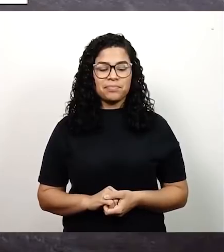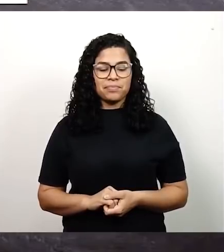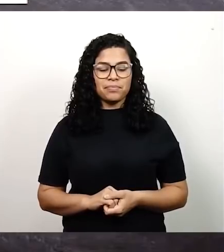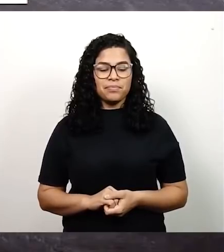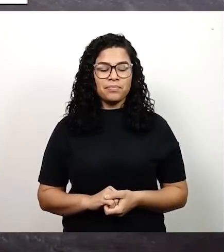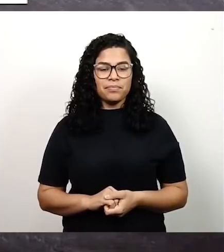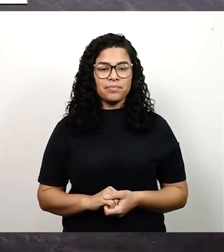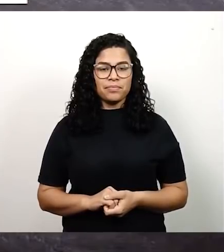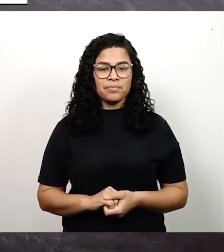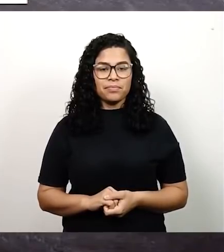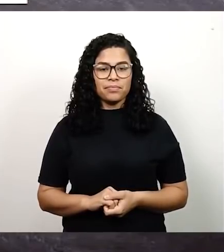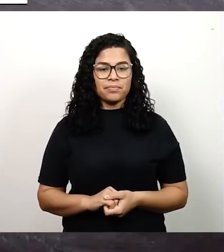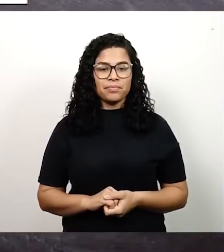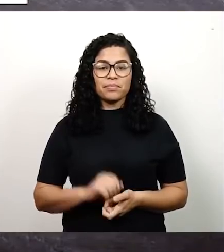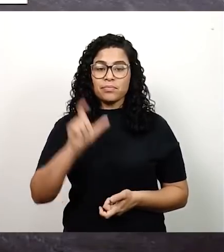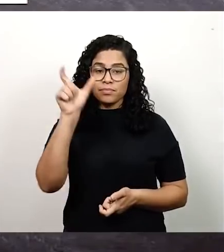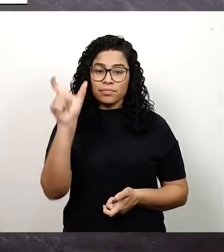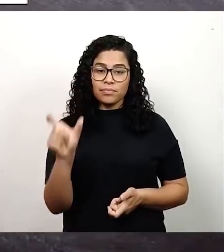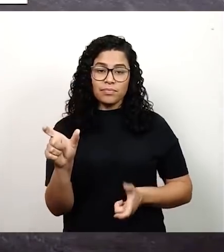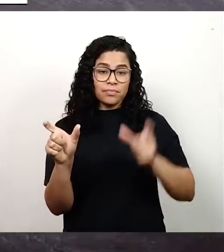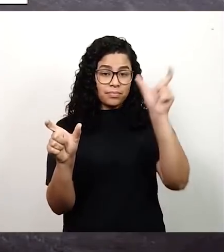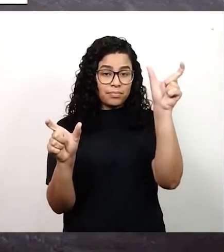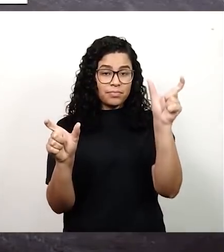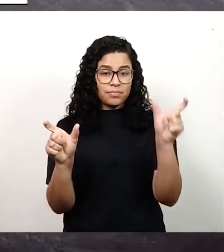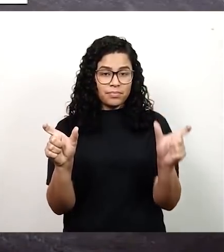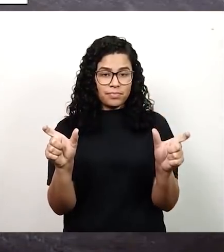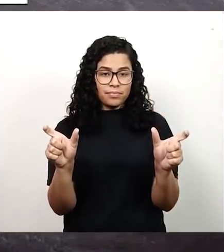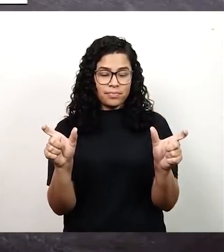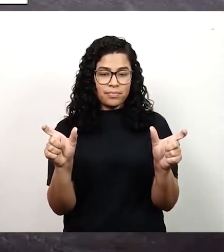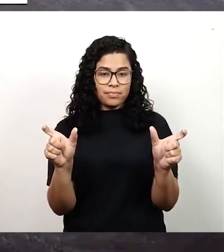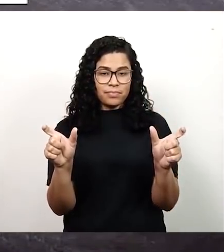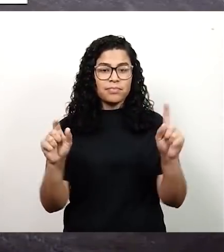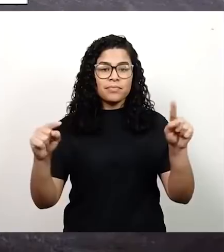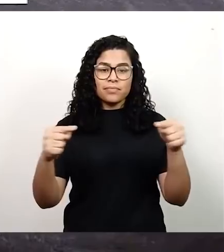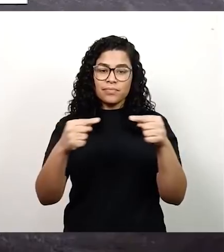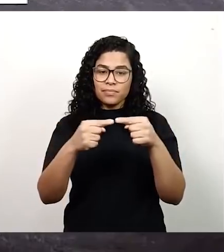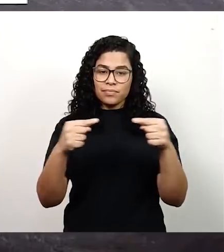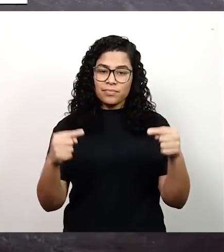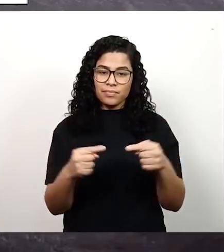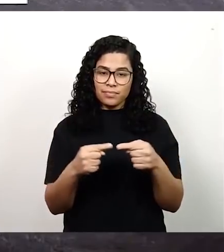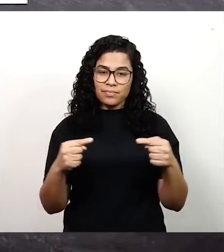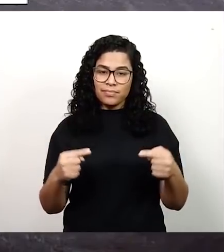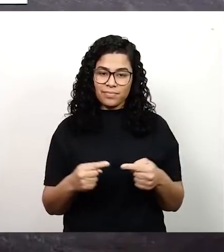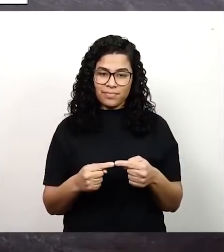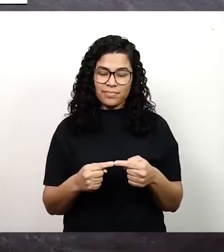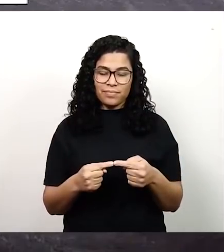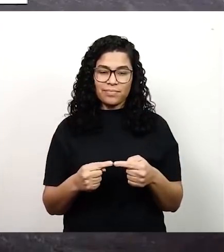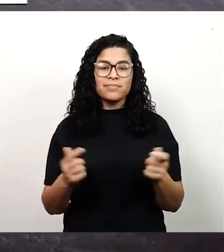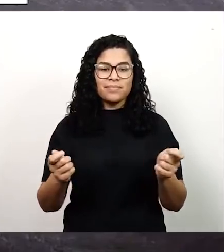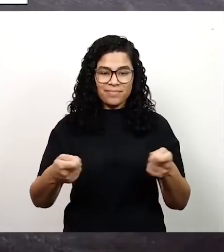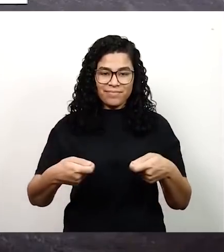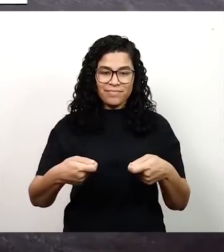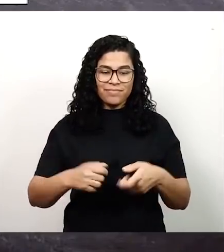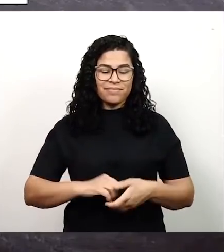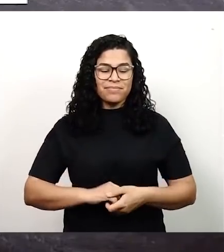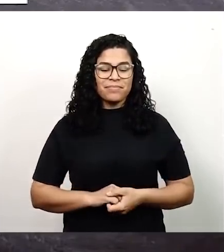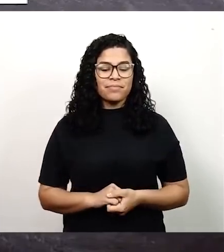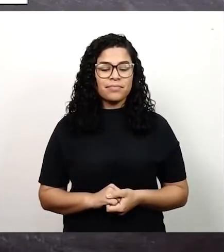Chamamos isso daqui de uma coluna e esta outra parte aqui de outra